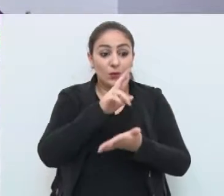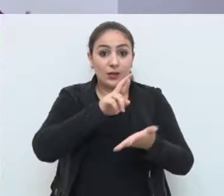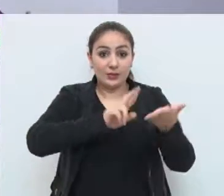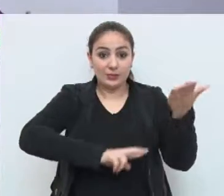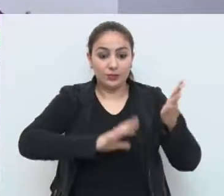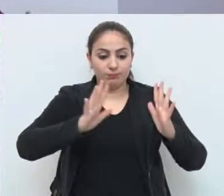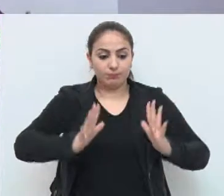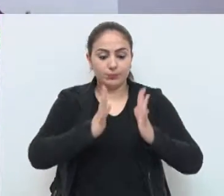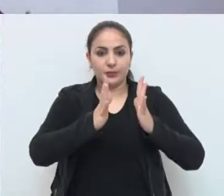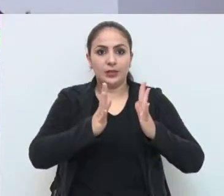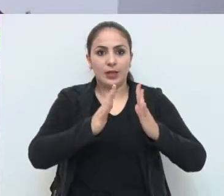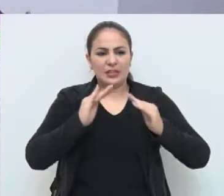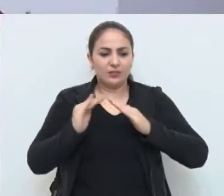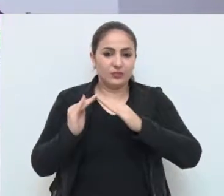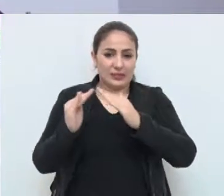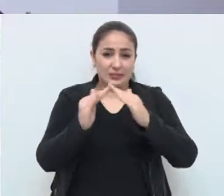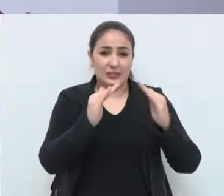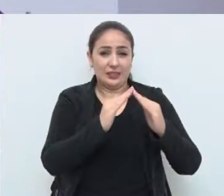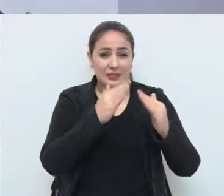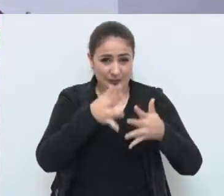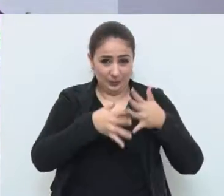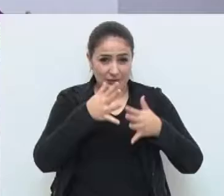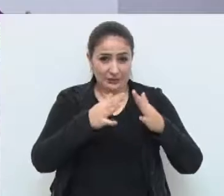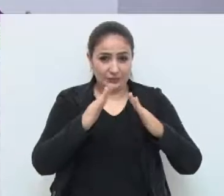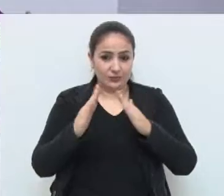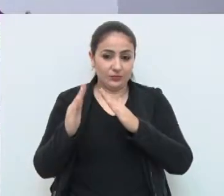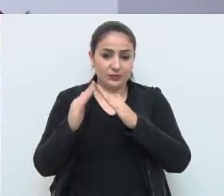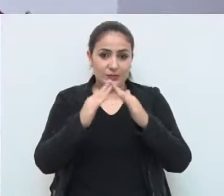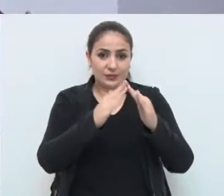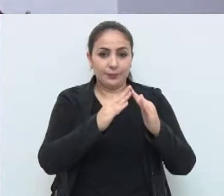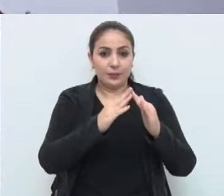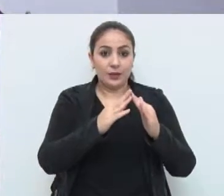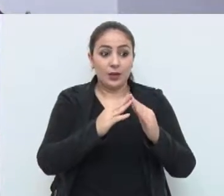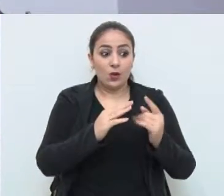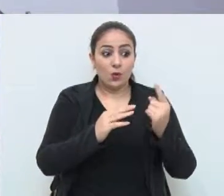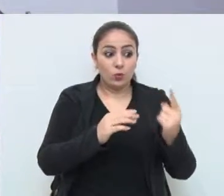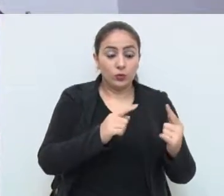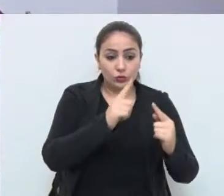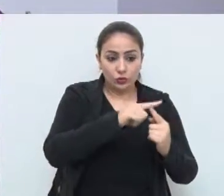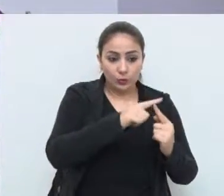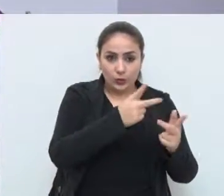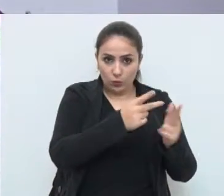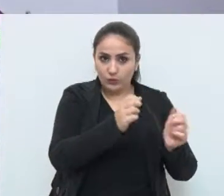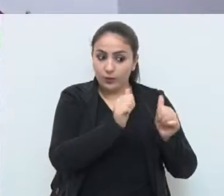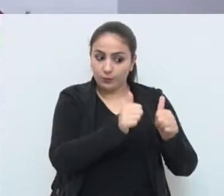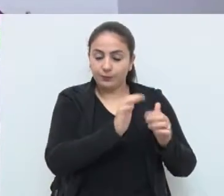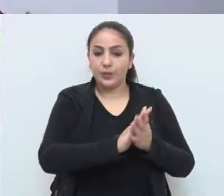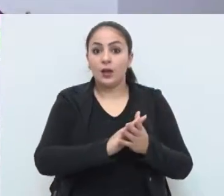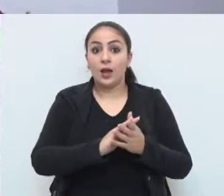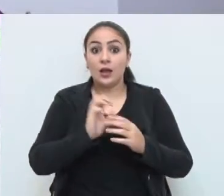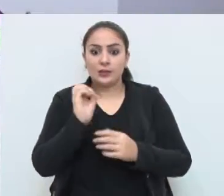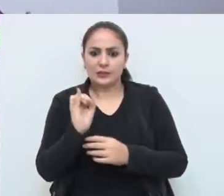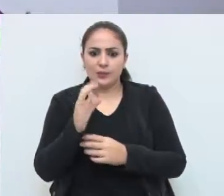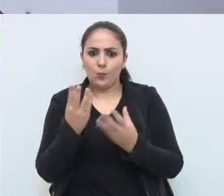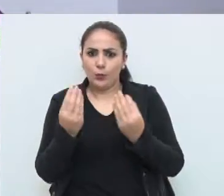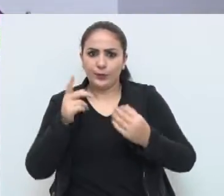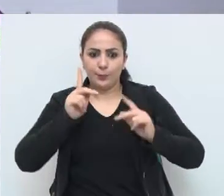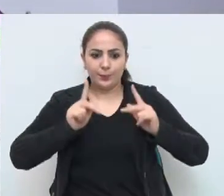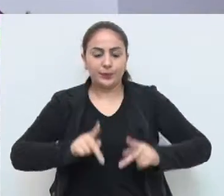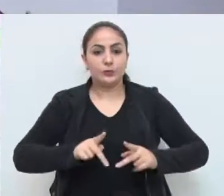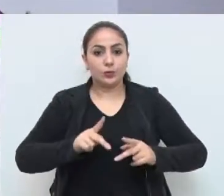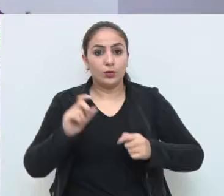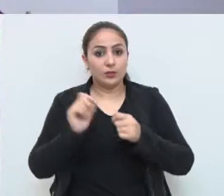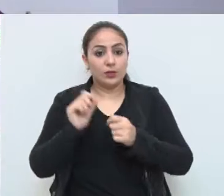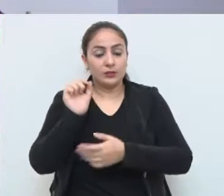o relatório de impacto de vizinhança para determinado tipo de estabelecimento é quando você já tem um número maior de